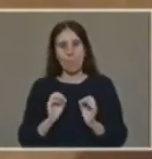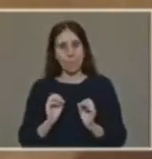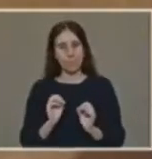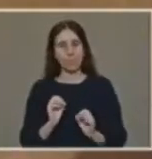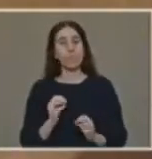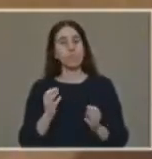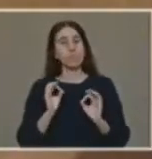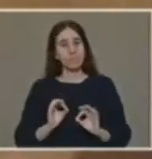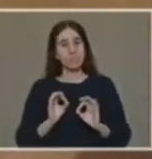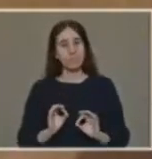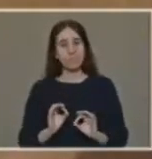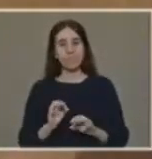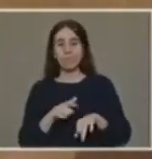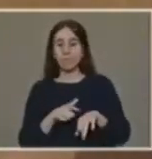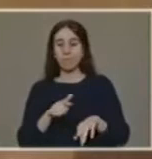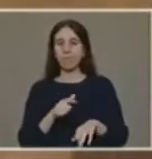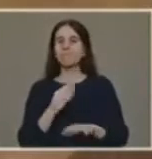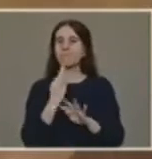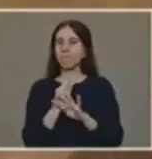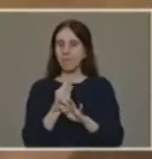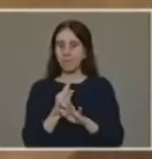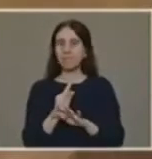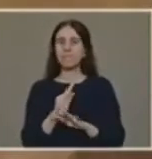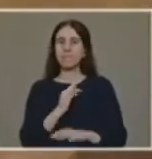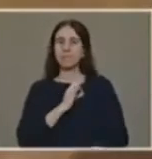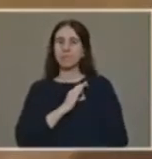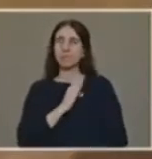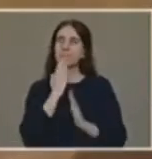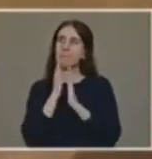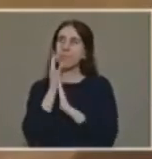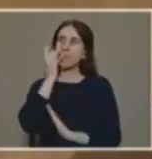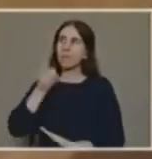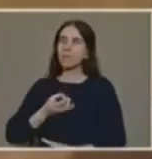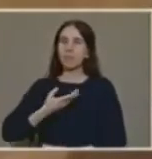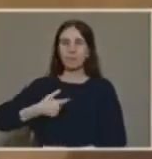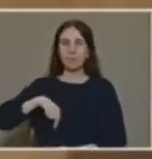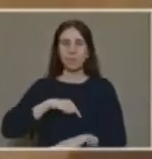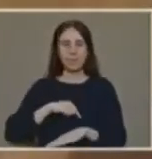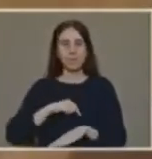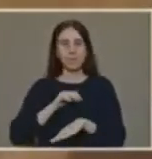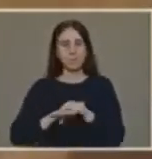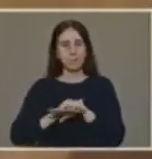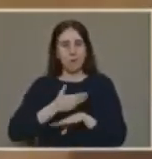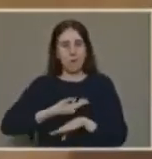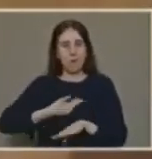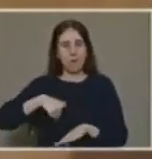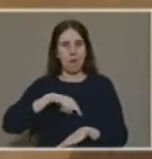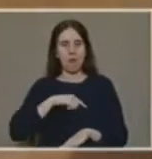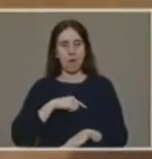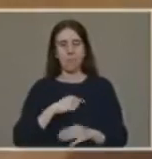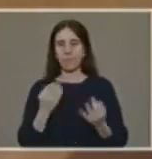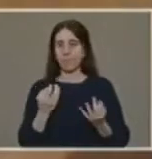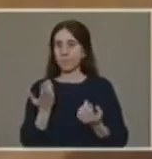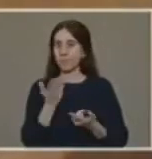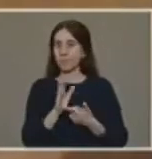Então, para que seja de facto um momento de festa, vamos pedir ao Senhor perdão pelas nossas faltas. Ouviremos, por